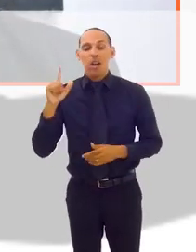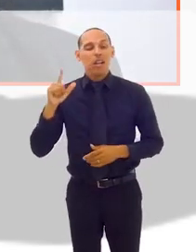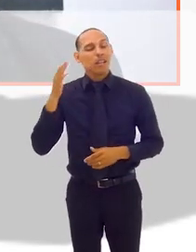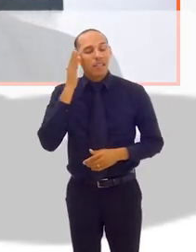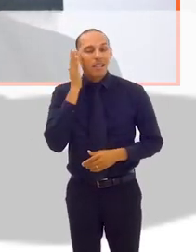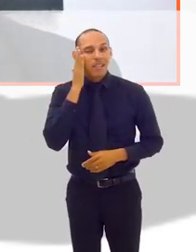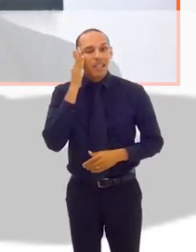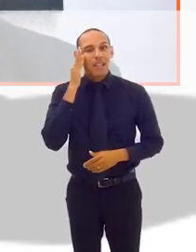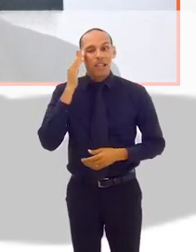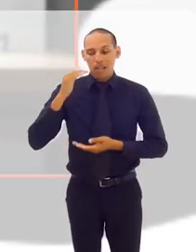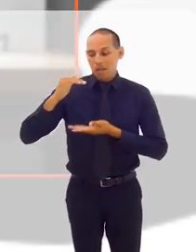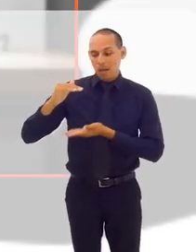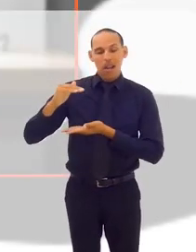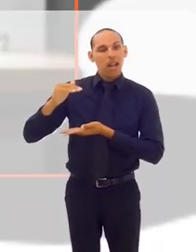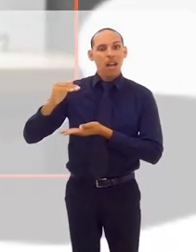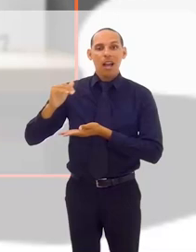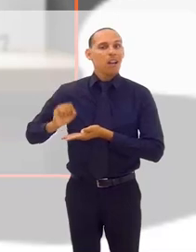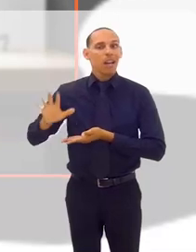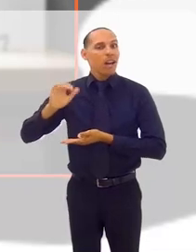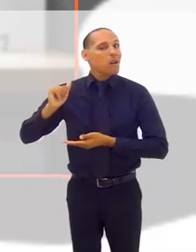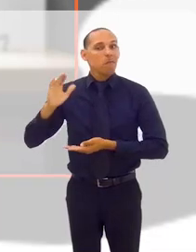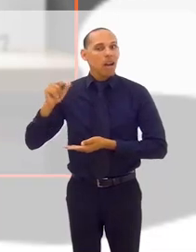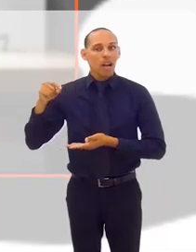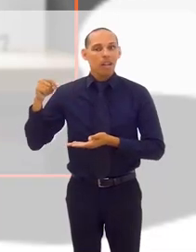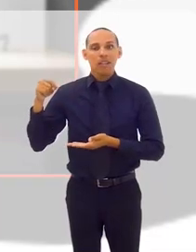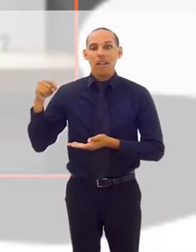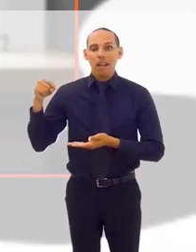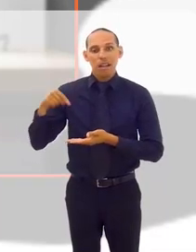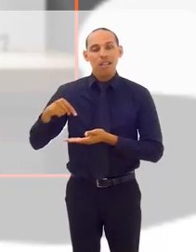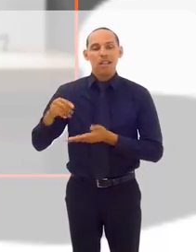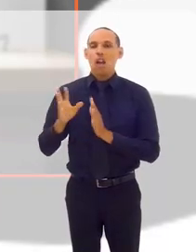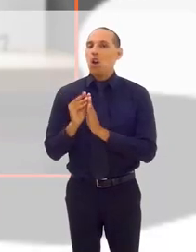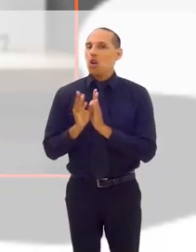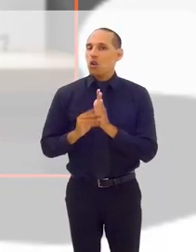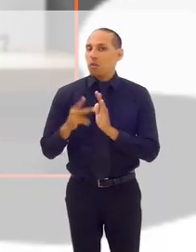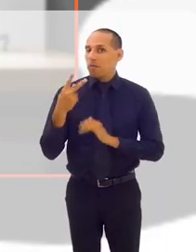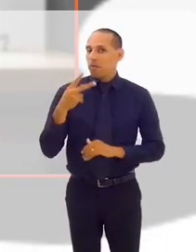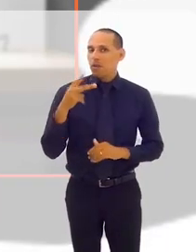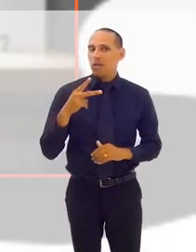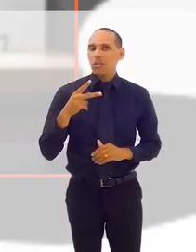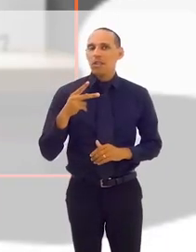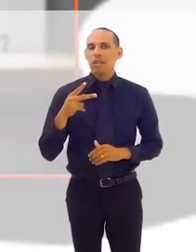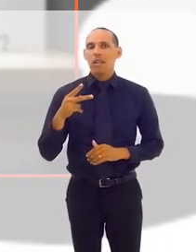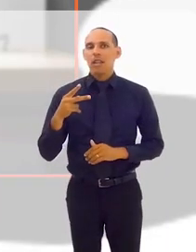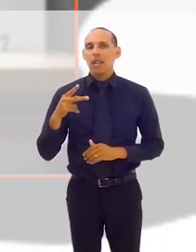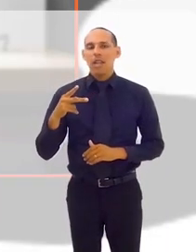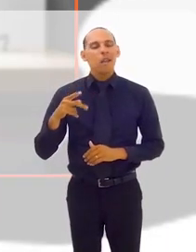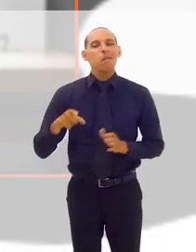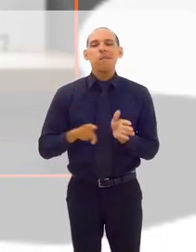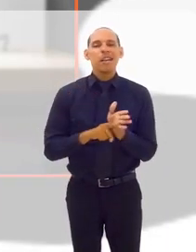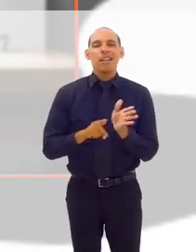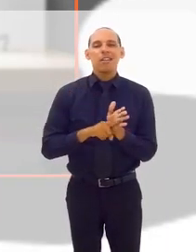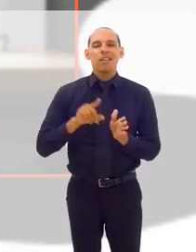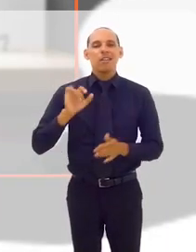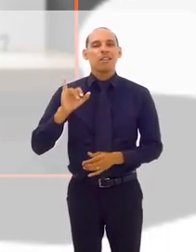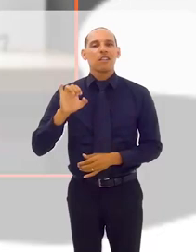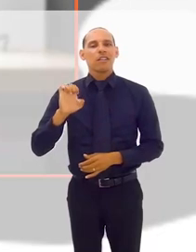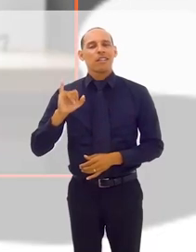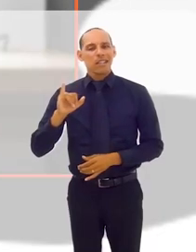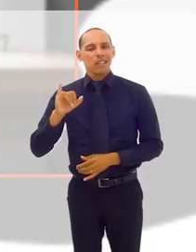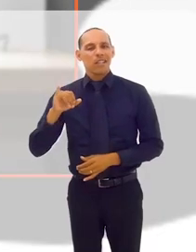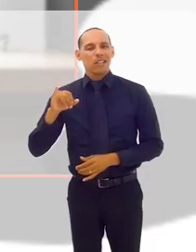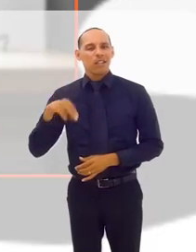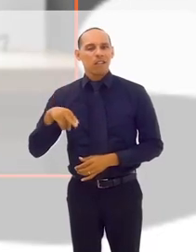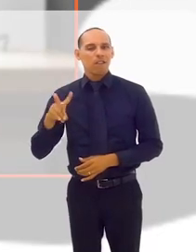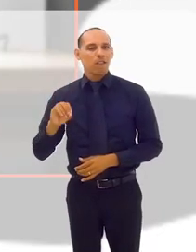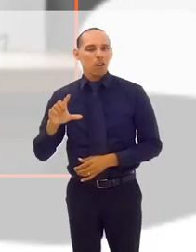mais cara desse set todo. Quer dizer, esse conteúdo sai muito menos para você do que o invólucro. Então, você imagina,